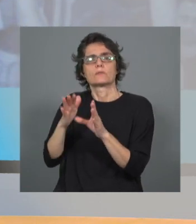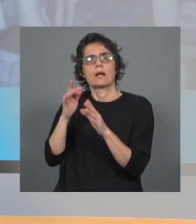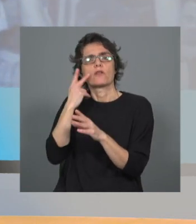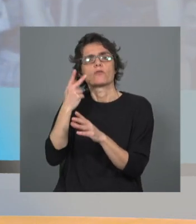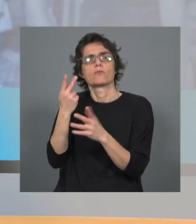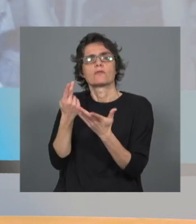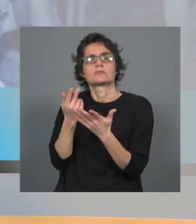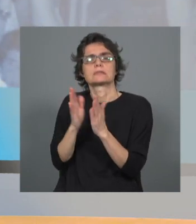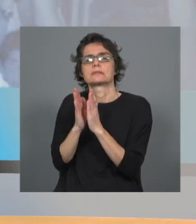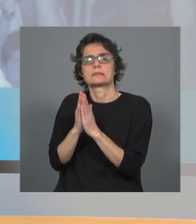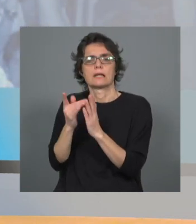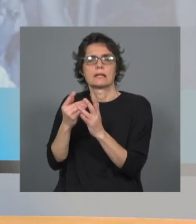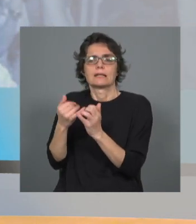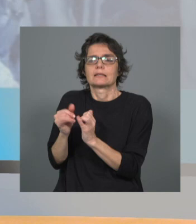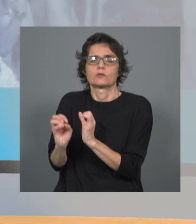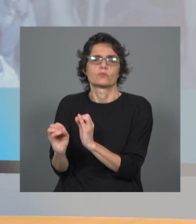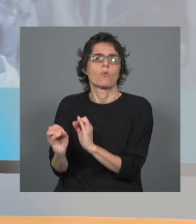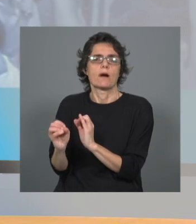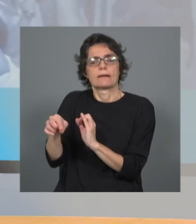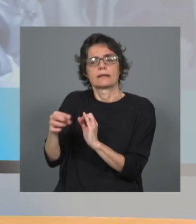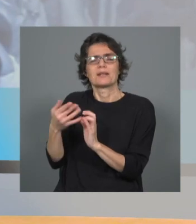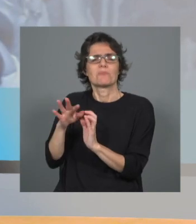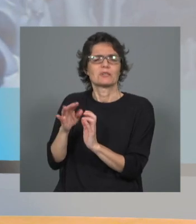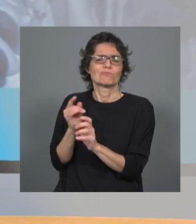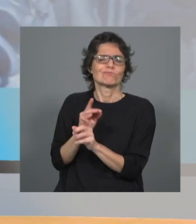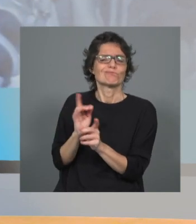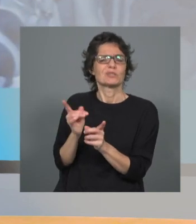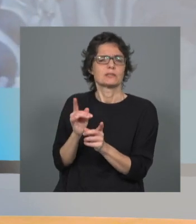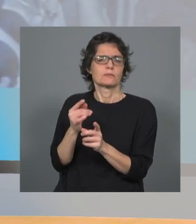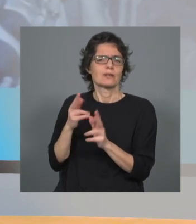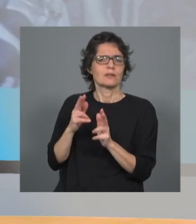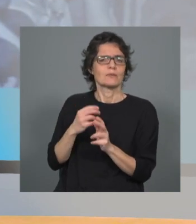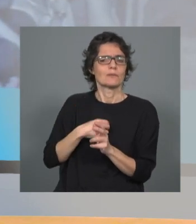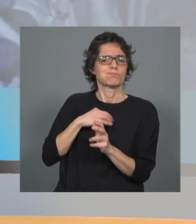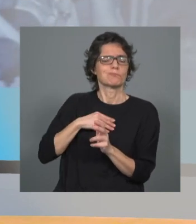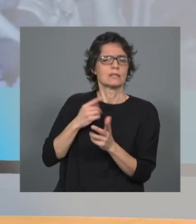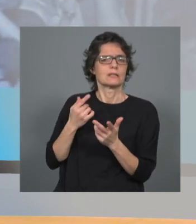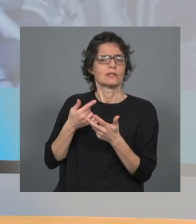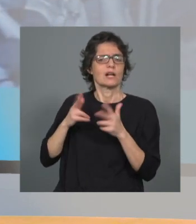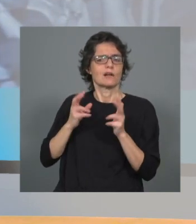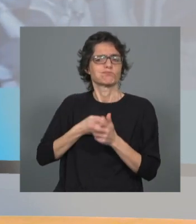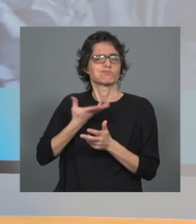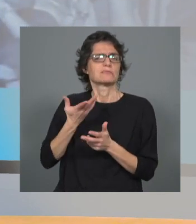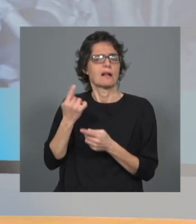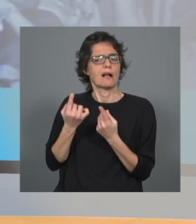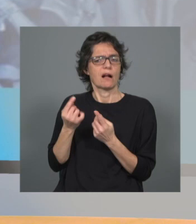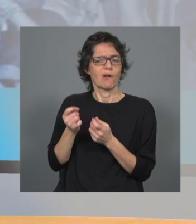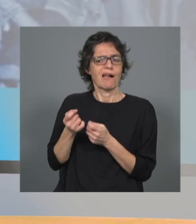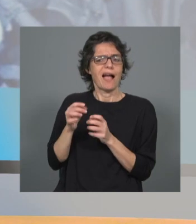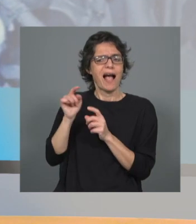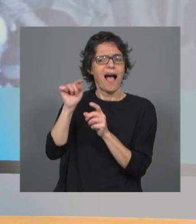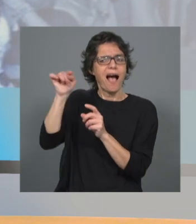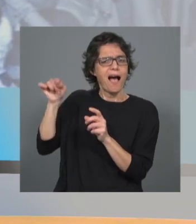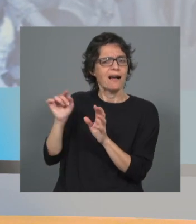mais subtil, de perseguição à liberdade de consciência, à liberdade de expressão, que se vai fazendo sentir no Ocidente, o que também é de